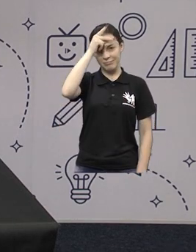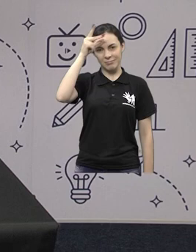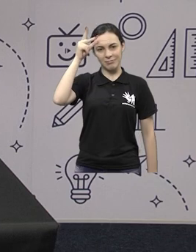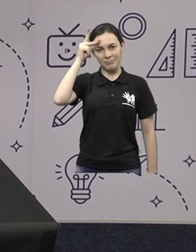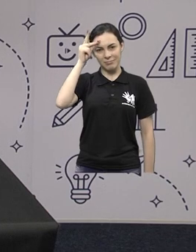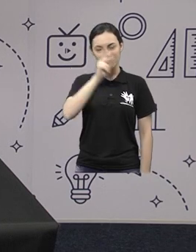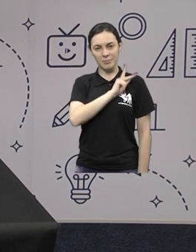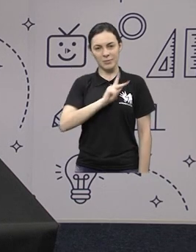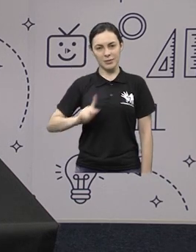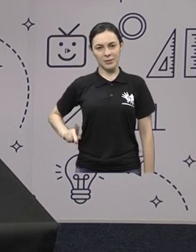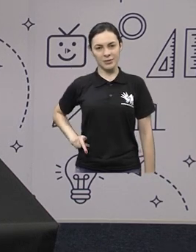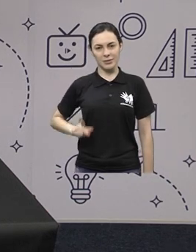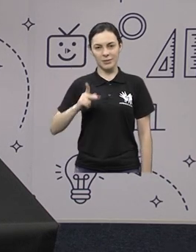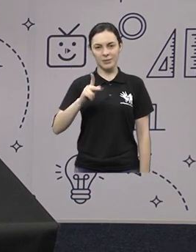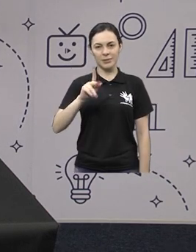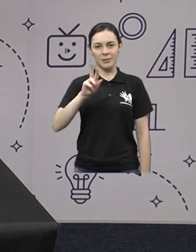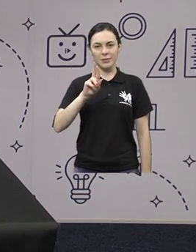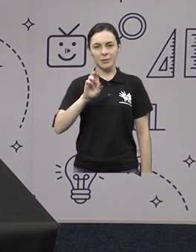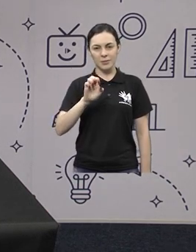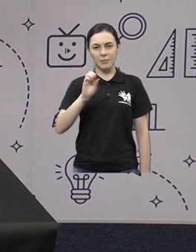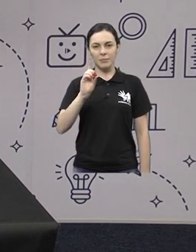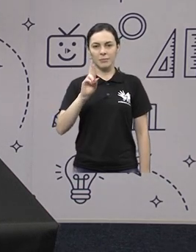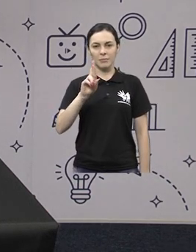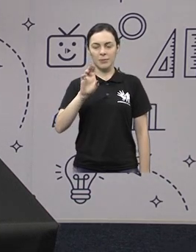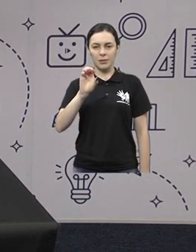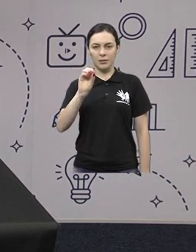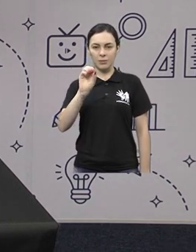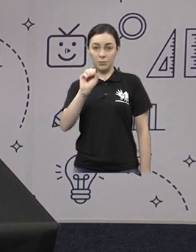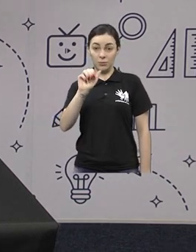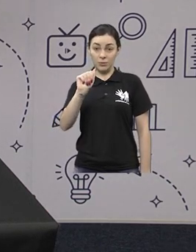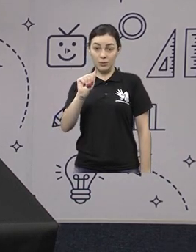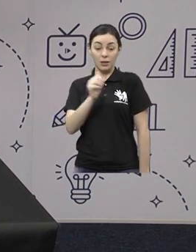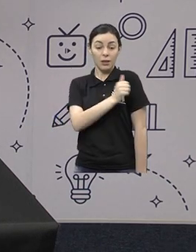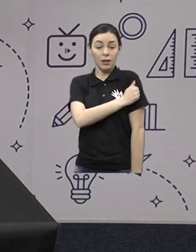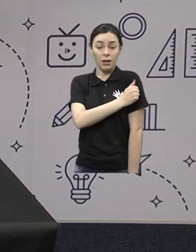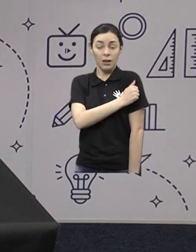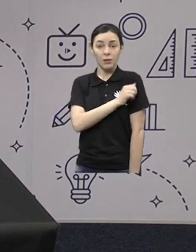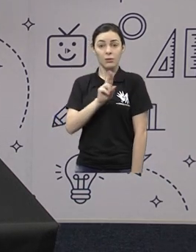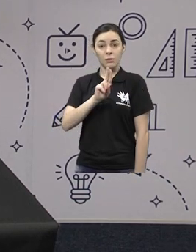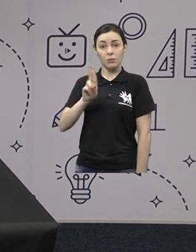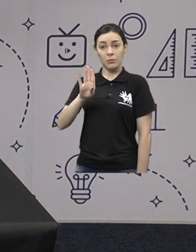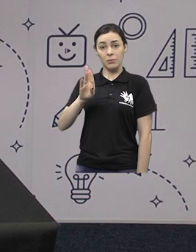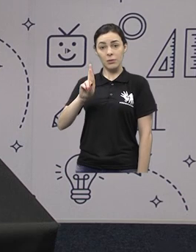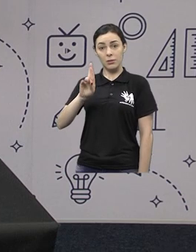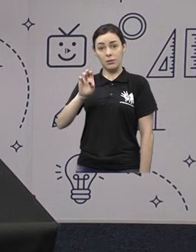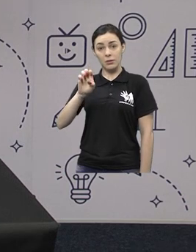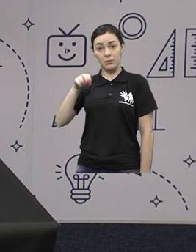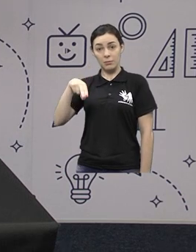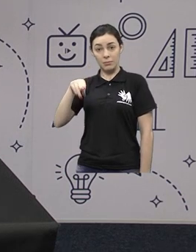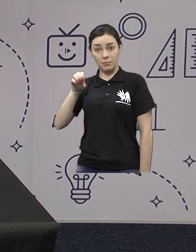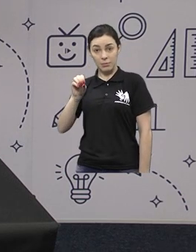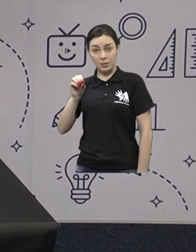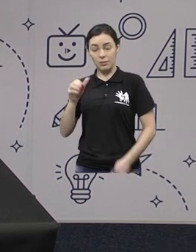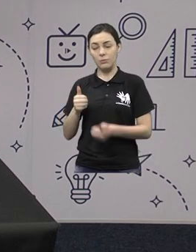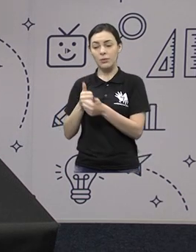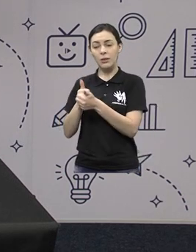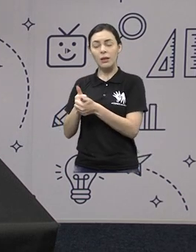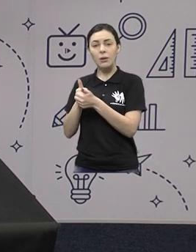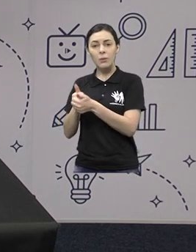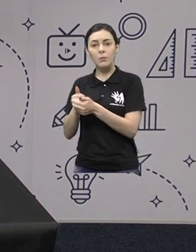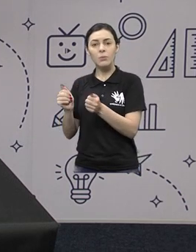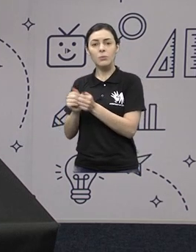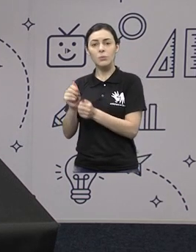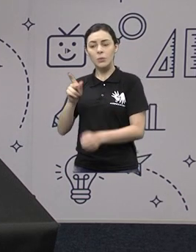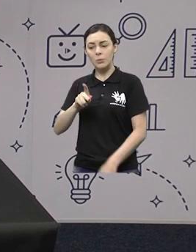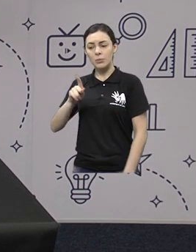Escola Municipal Presidente Pedrosa, que é o Breno. Ele tem acompanhamento com a